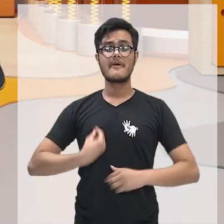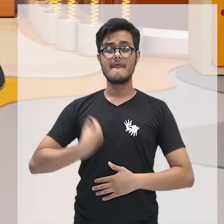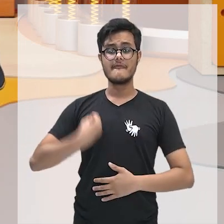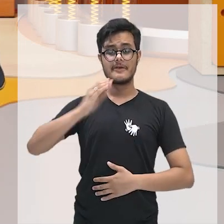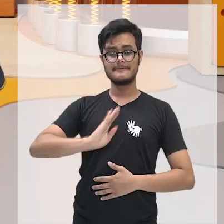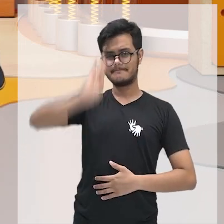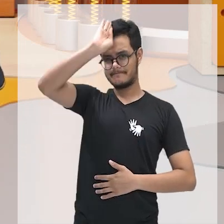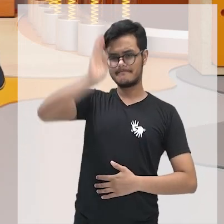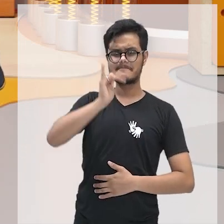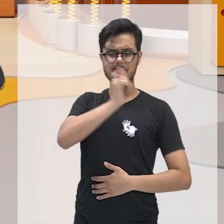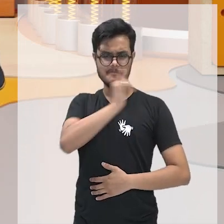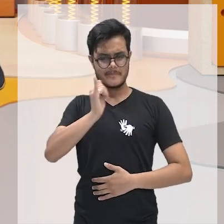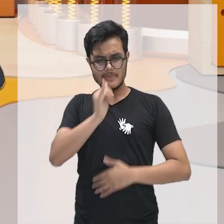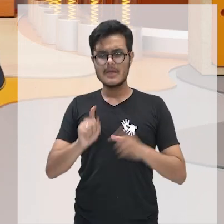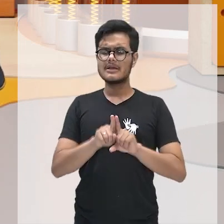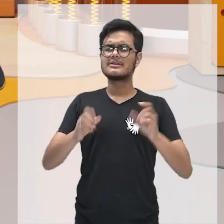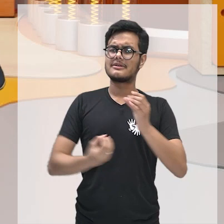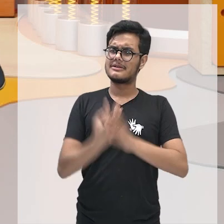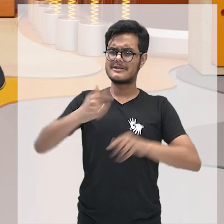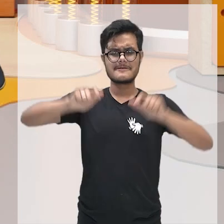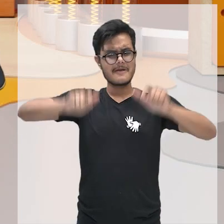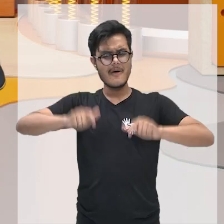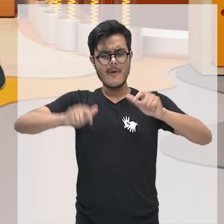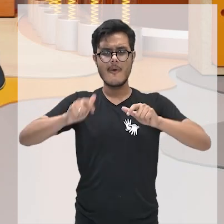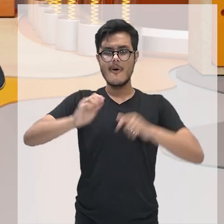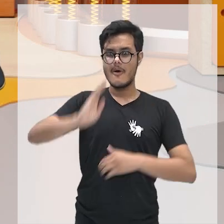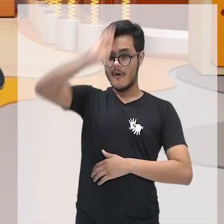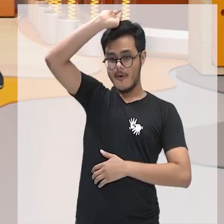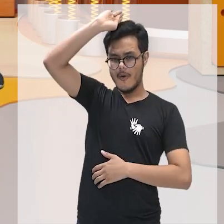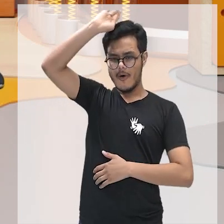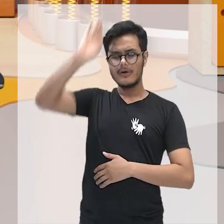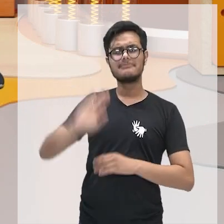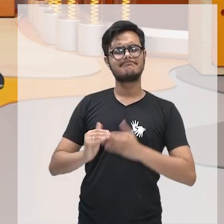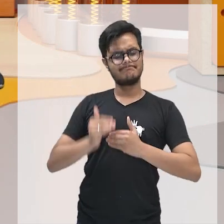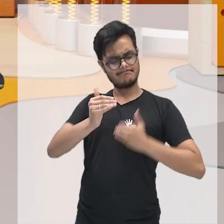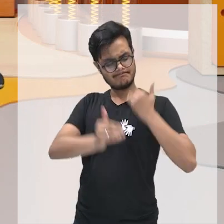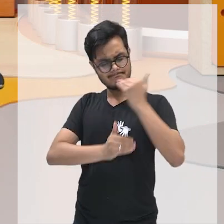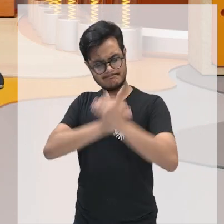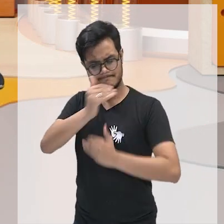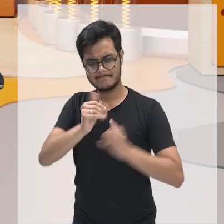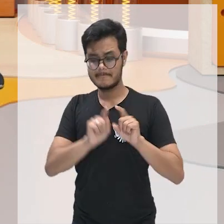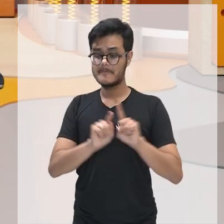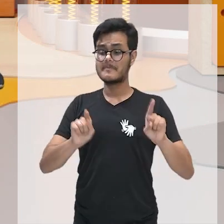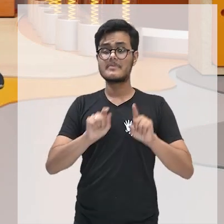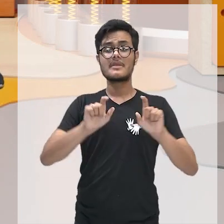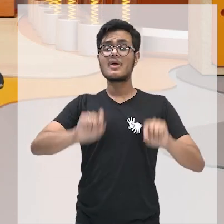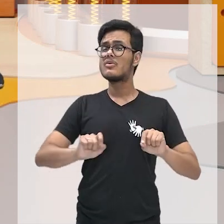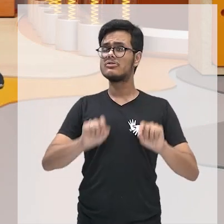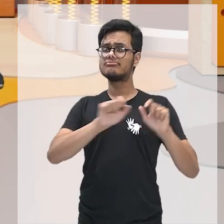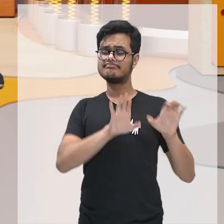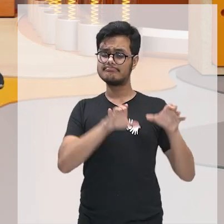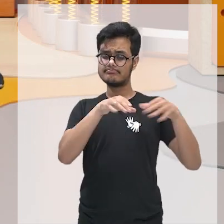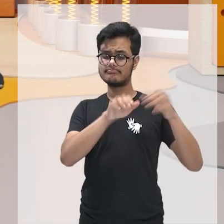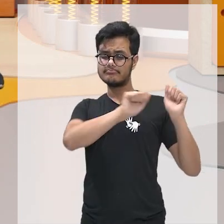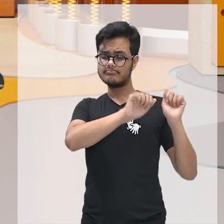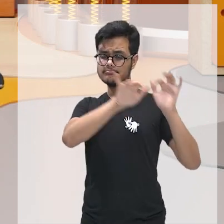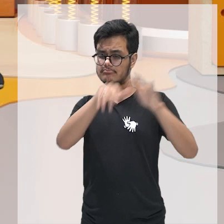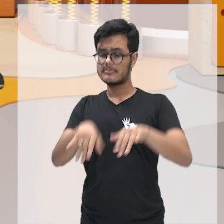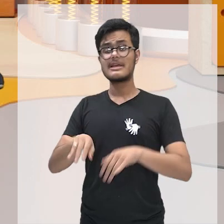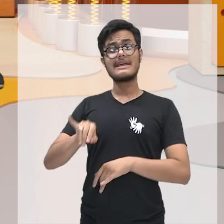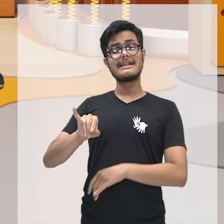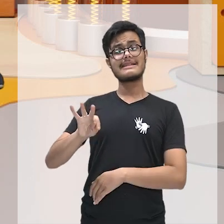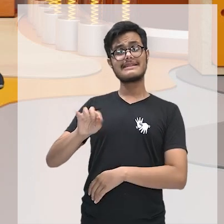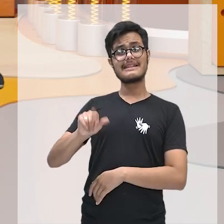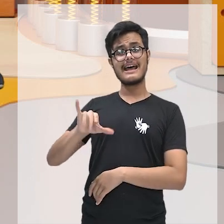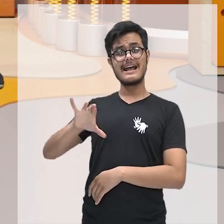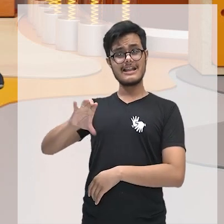e que vão depois fundar as cidade de Roma com o passar do tempo foram provavelmente os itálicos